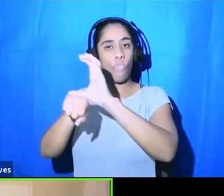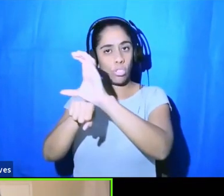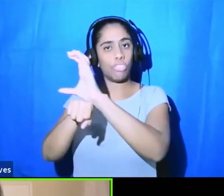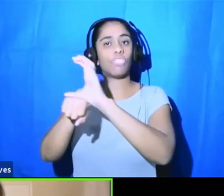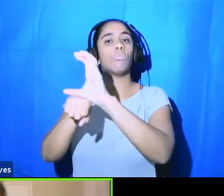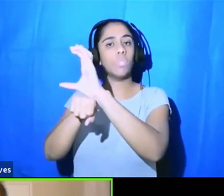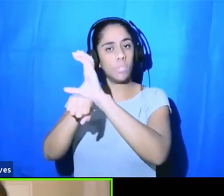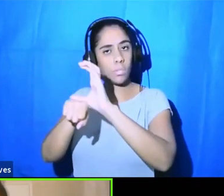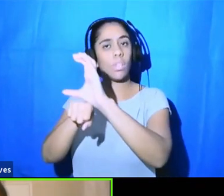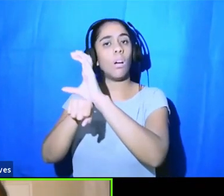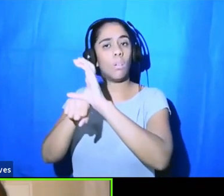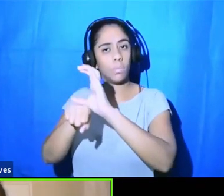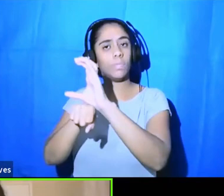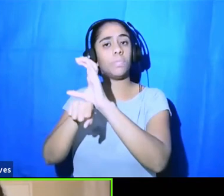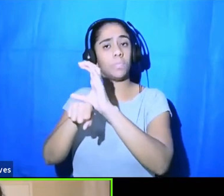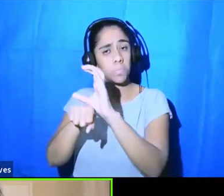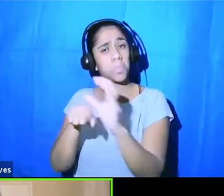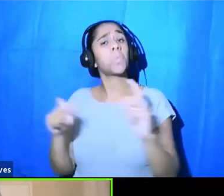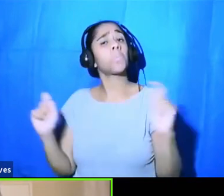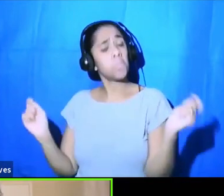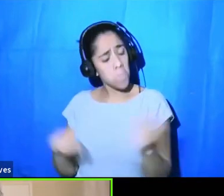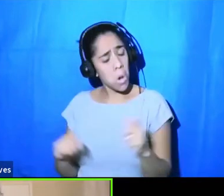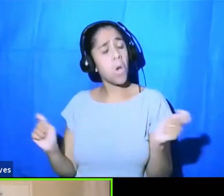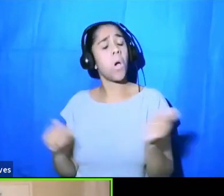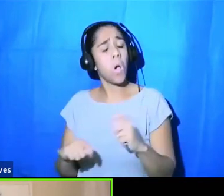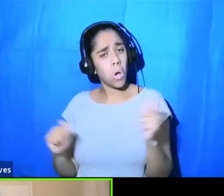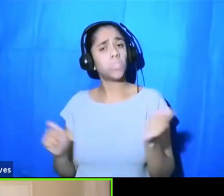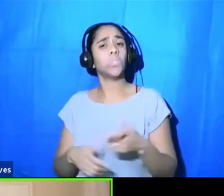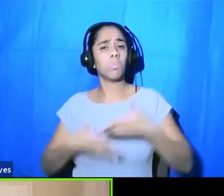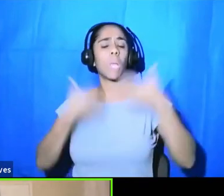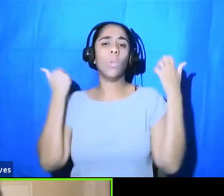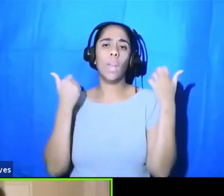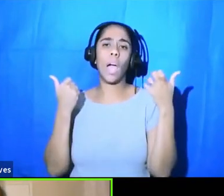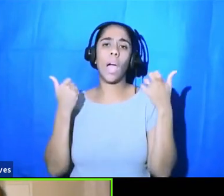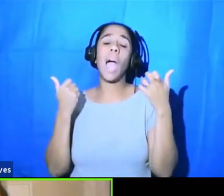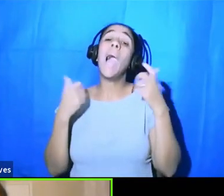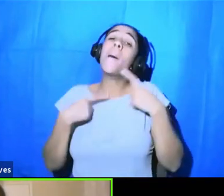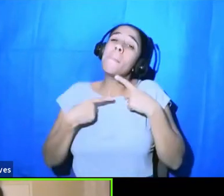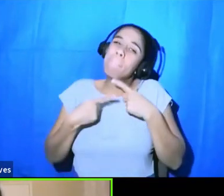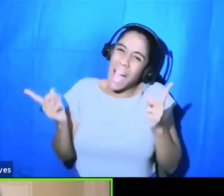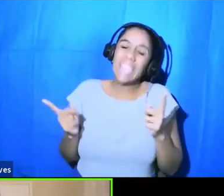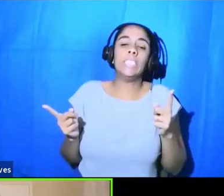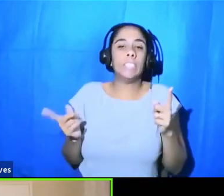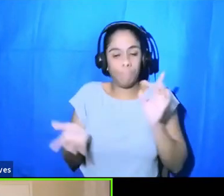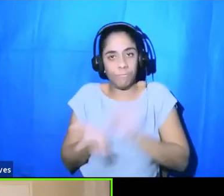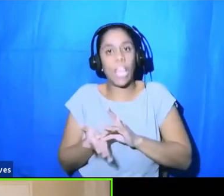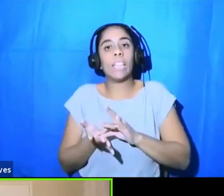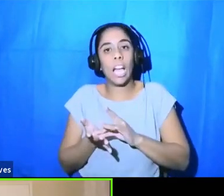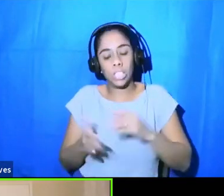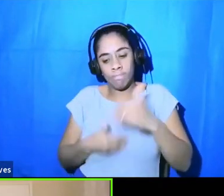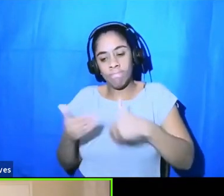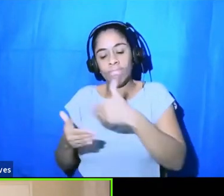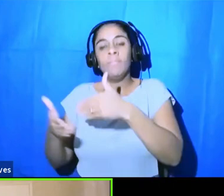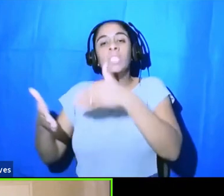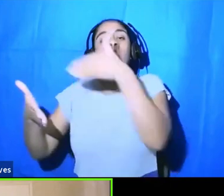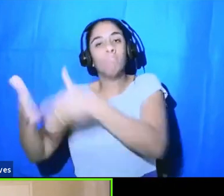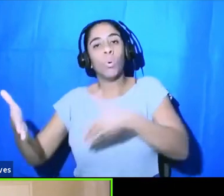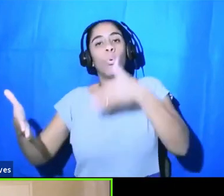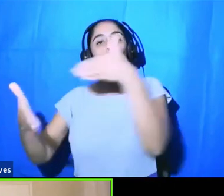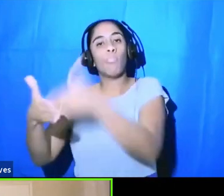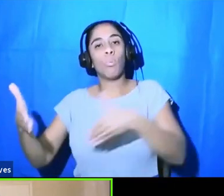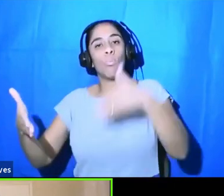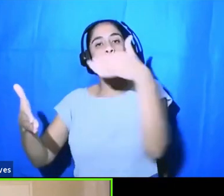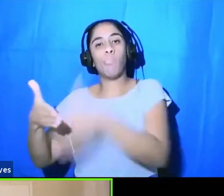as companheiras em esse momento se encontraram com um limite, o limite de uma paridade binária,